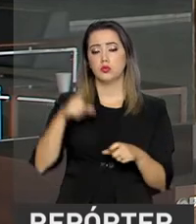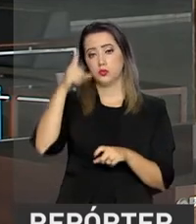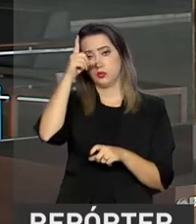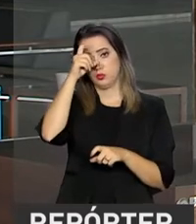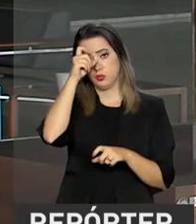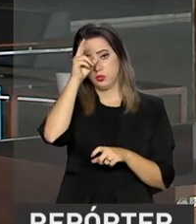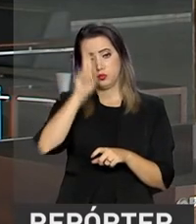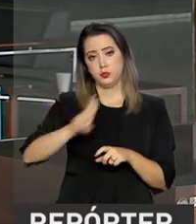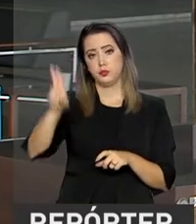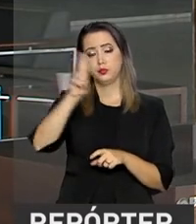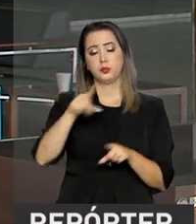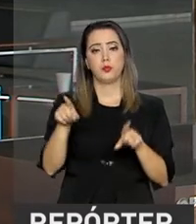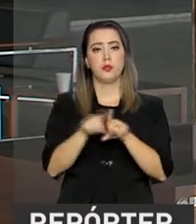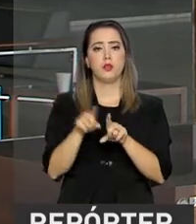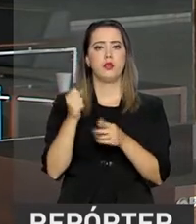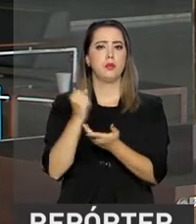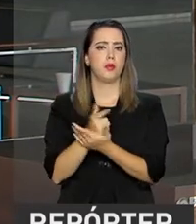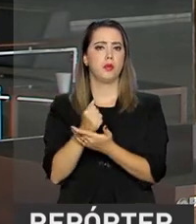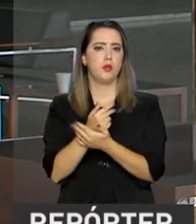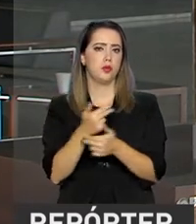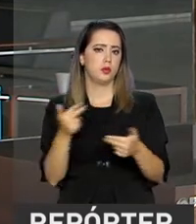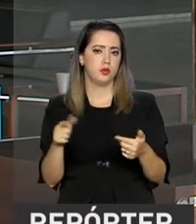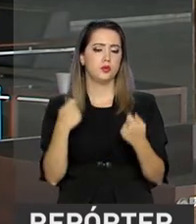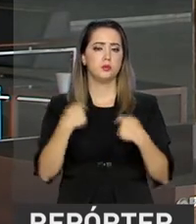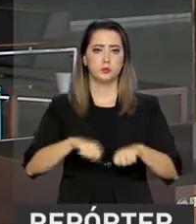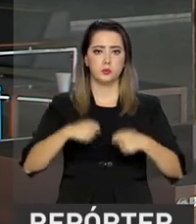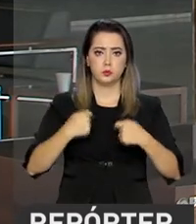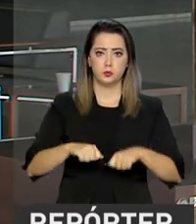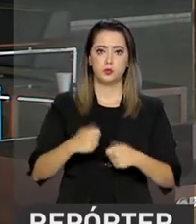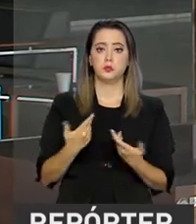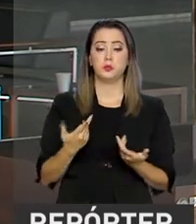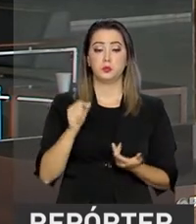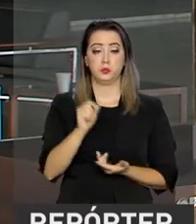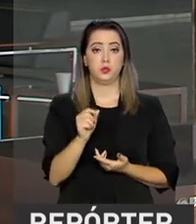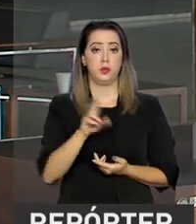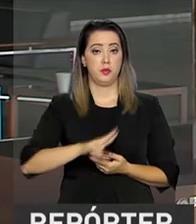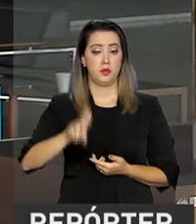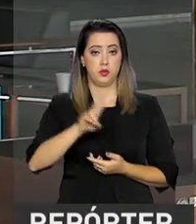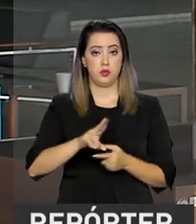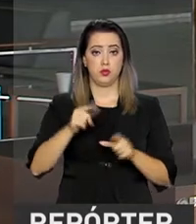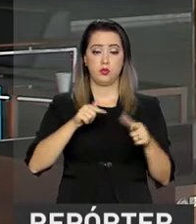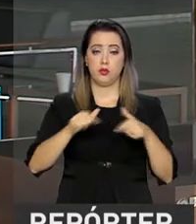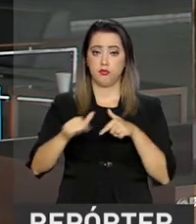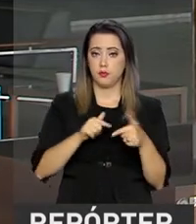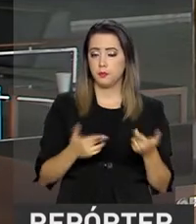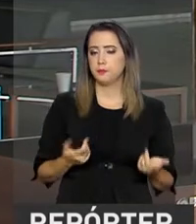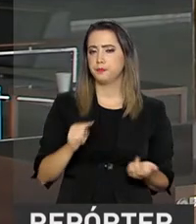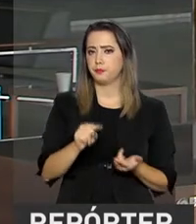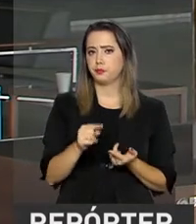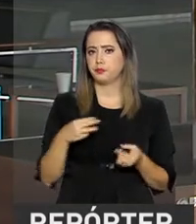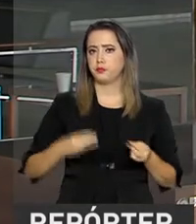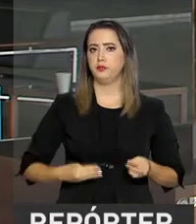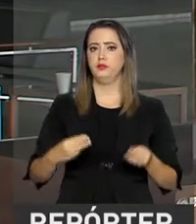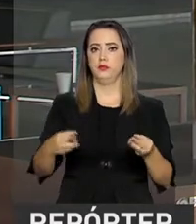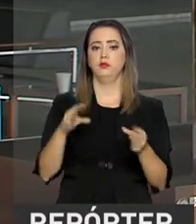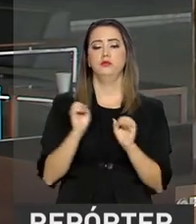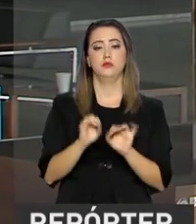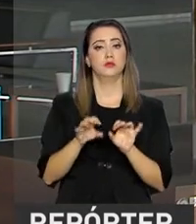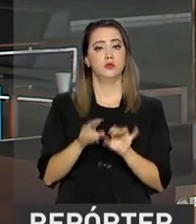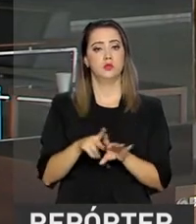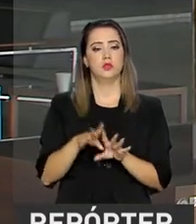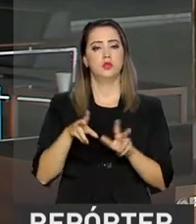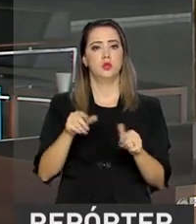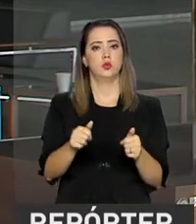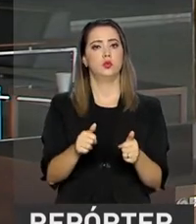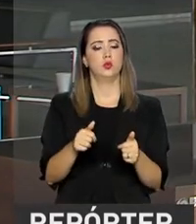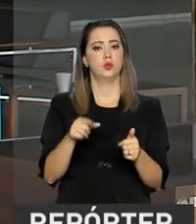como também a compra de equipamentos e insumos segundo o ministro da educação mendonça filho tudo para